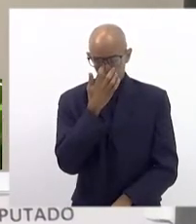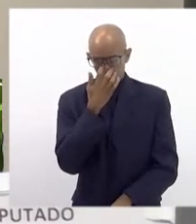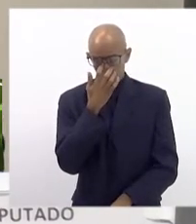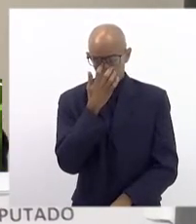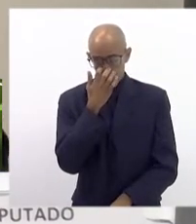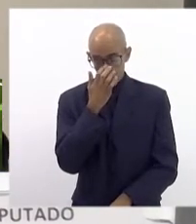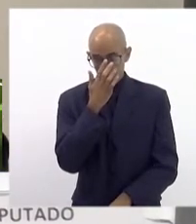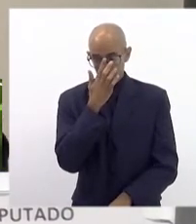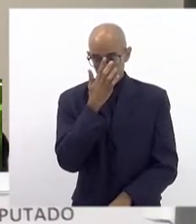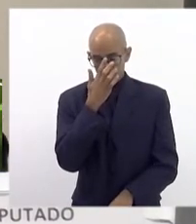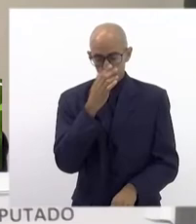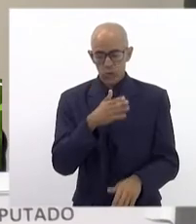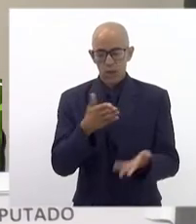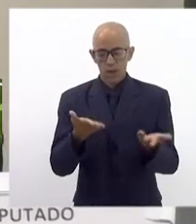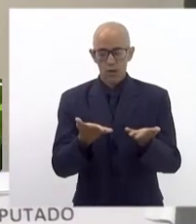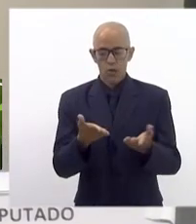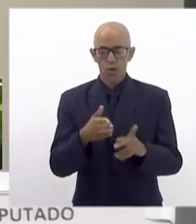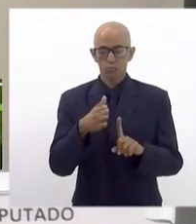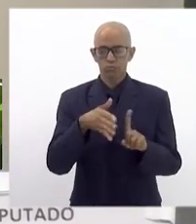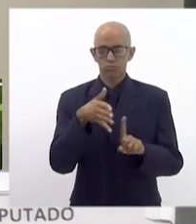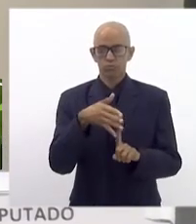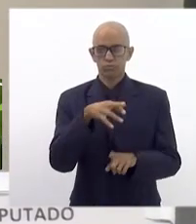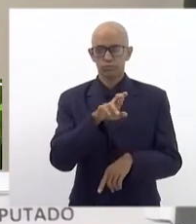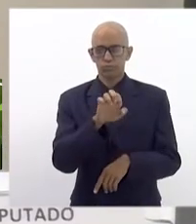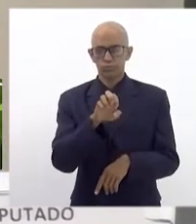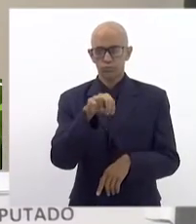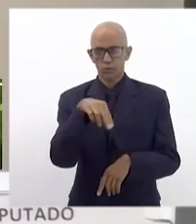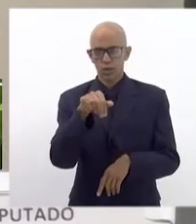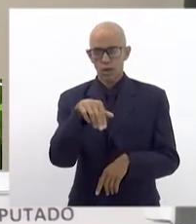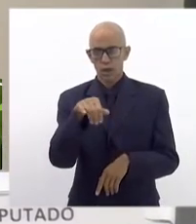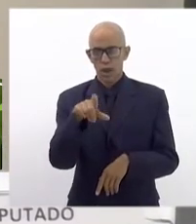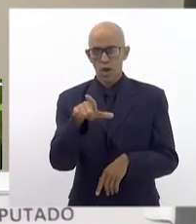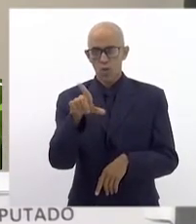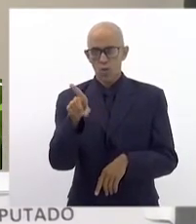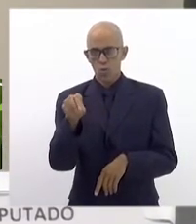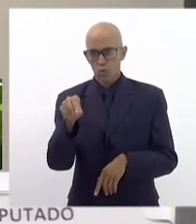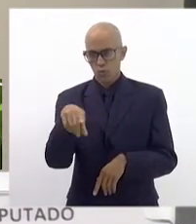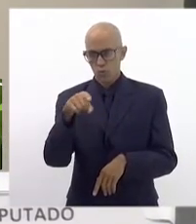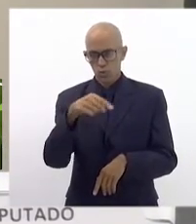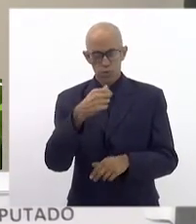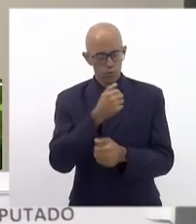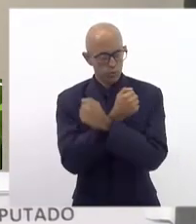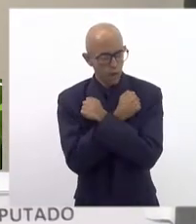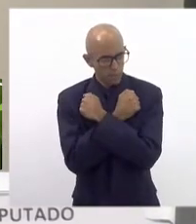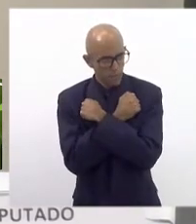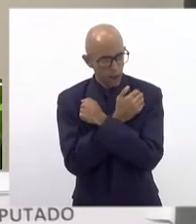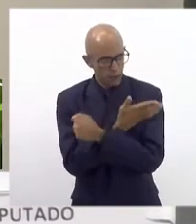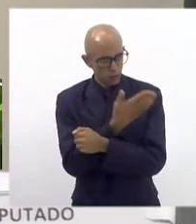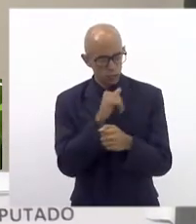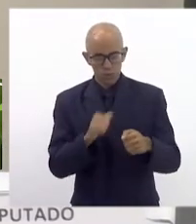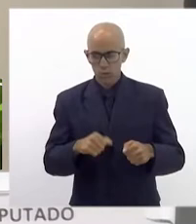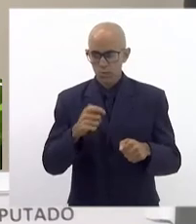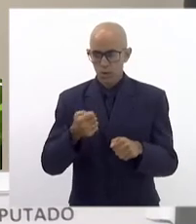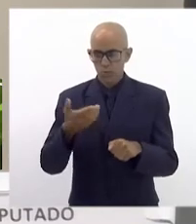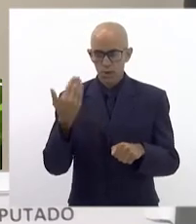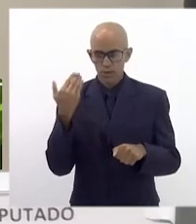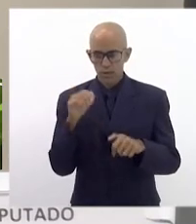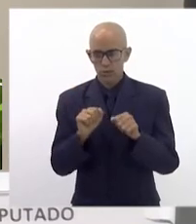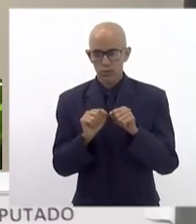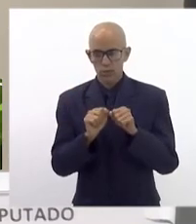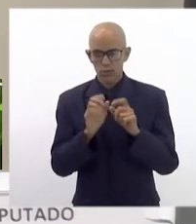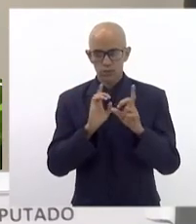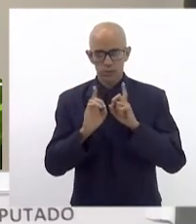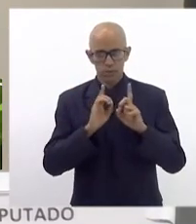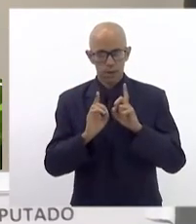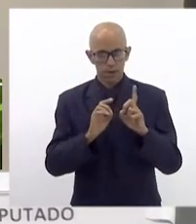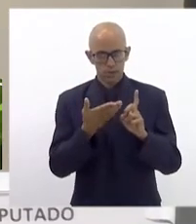palavra aqui ao Reinaldo Guimarães, né, da UFRJ e da Abras, agradeço, Reinaldo, fizemos recentemente um debate sobre esse tema, é bom contar com você